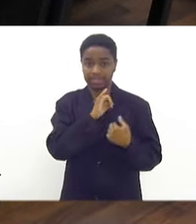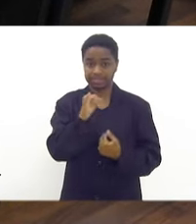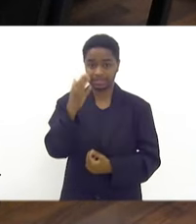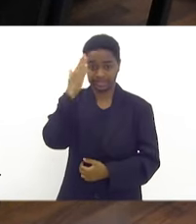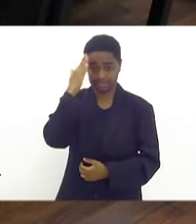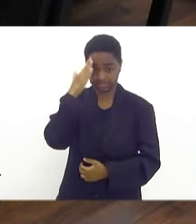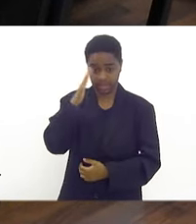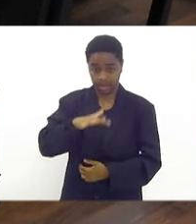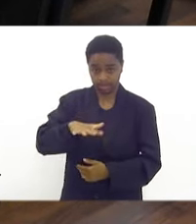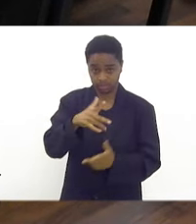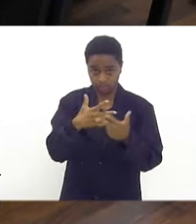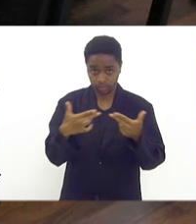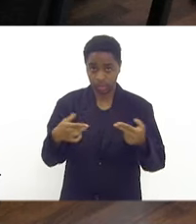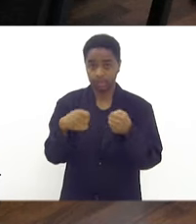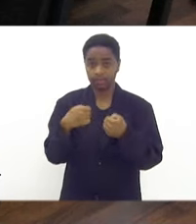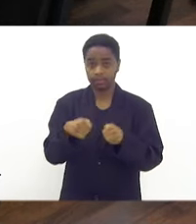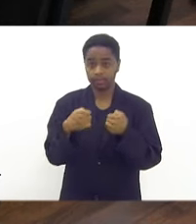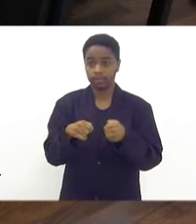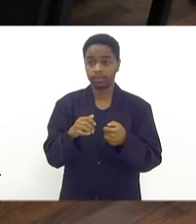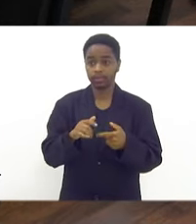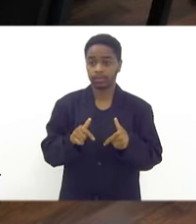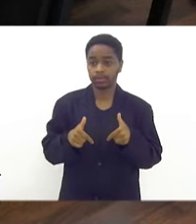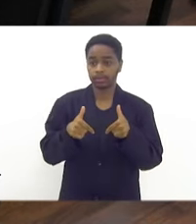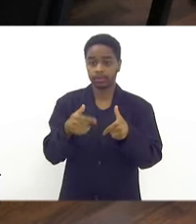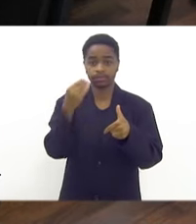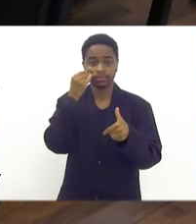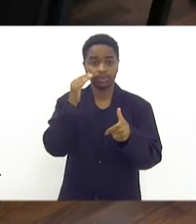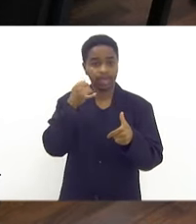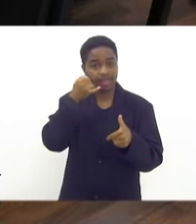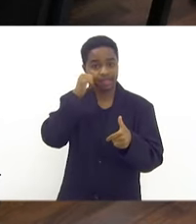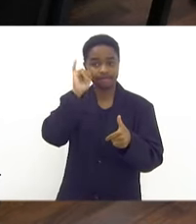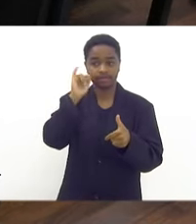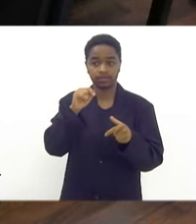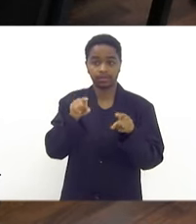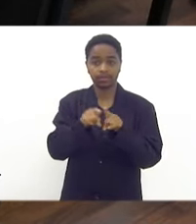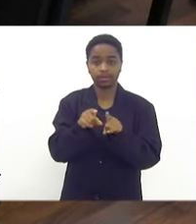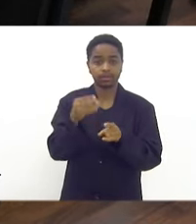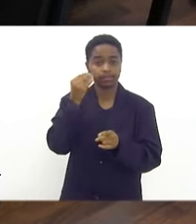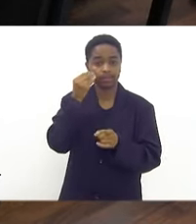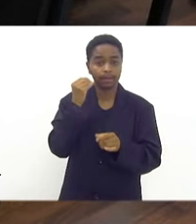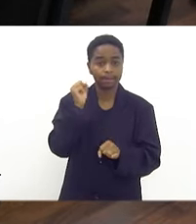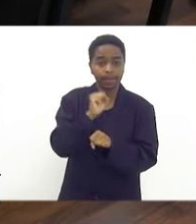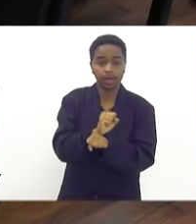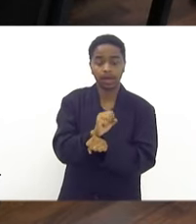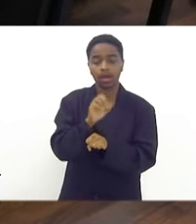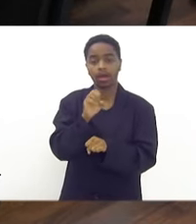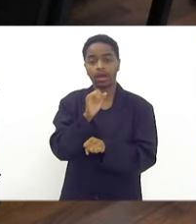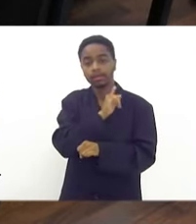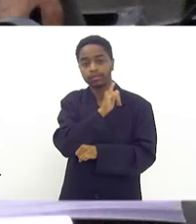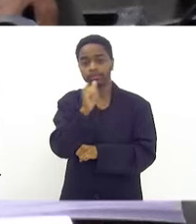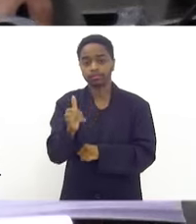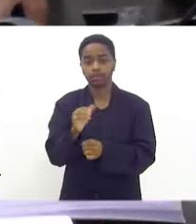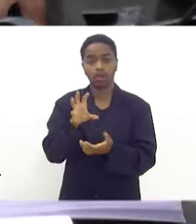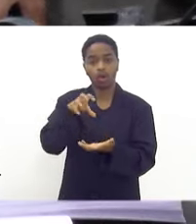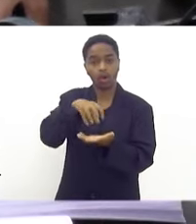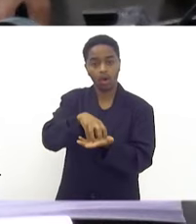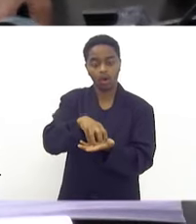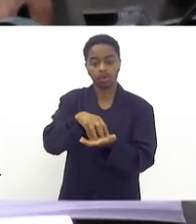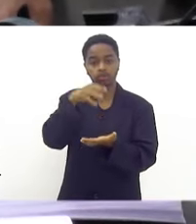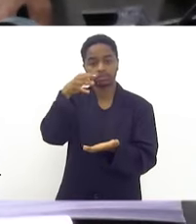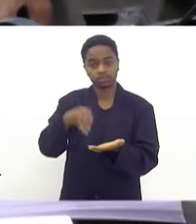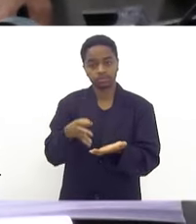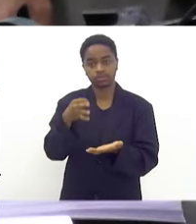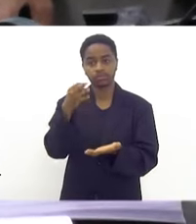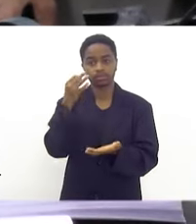fato deverá determinar medidas para evitá-la fazer cessá-la ou mitigá-la comunicando imediatamente ao órgão competente